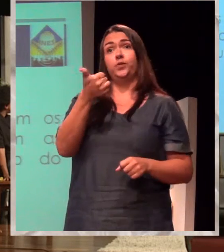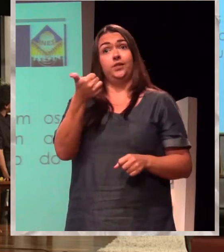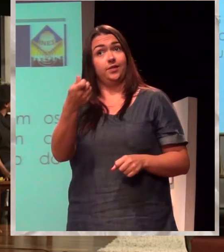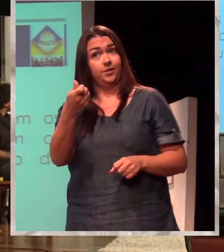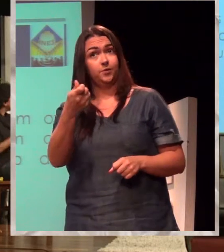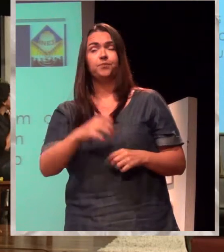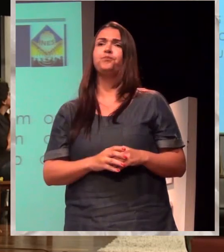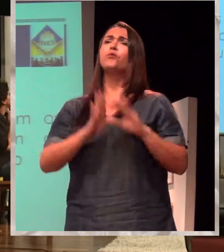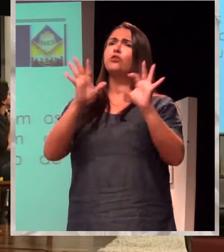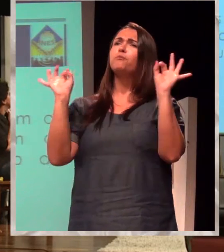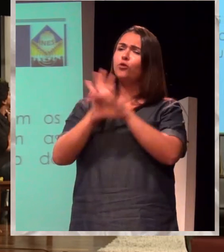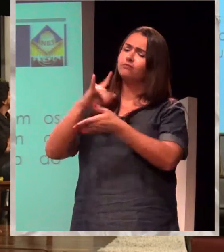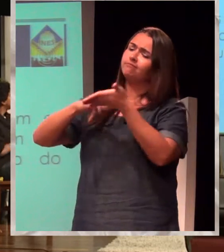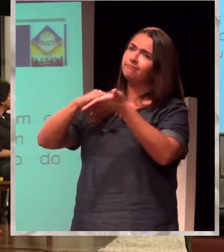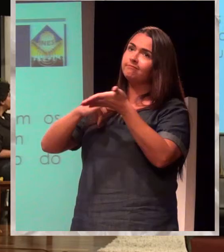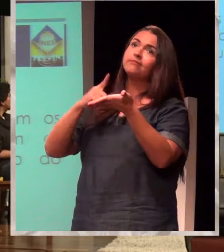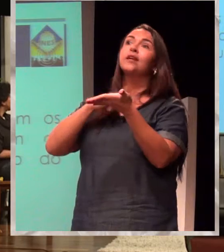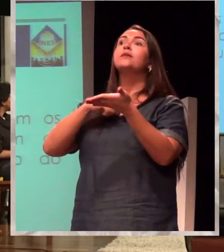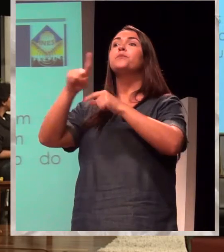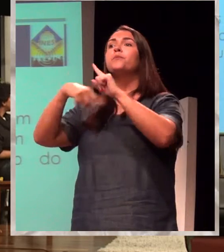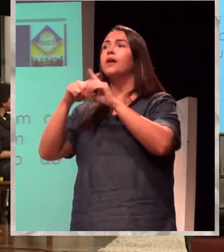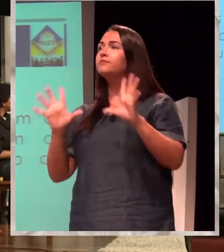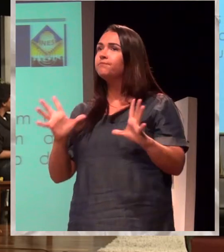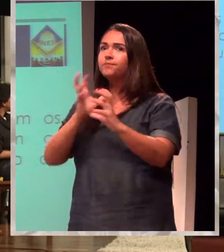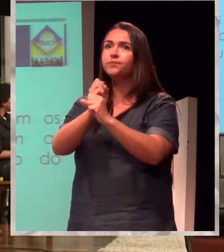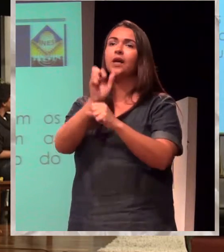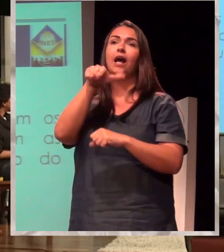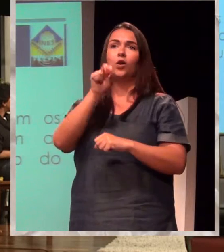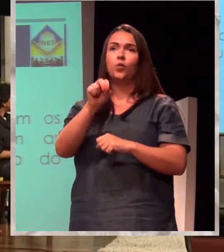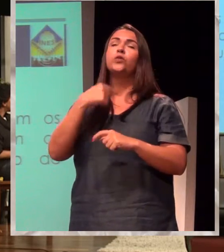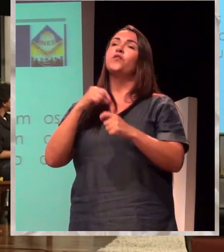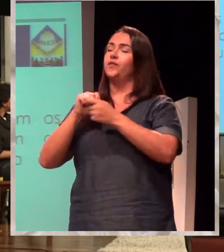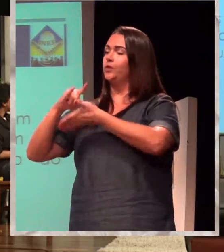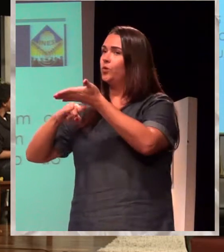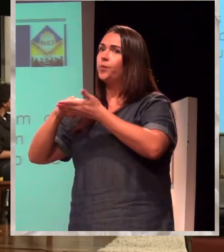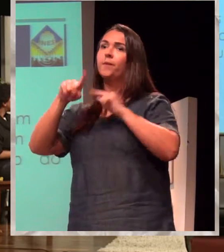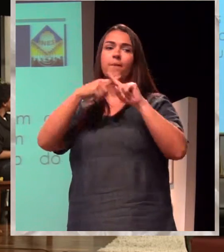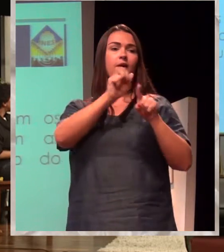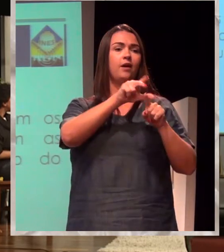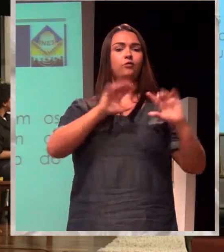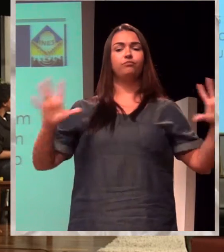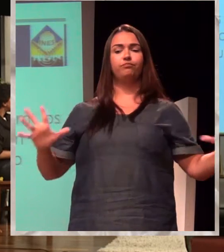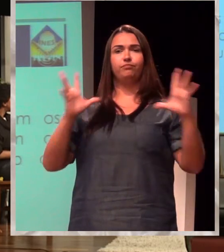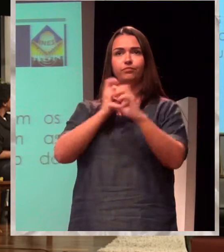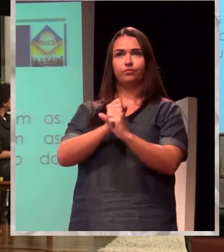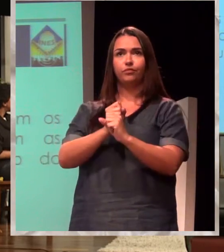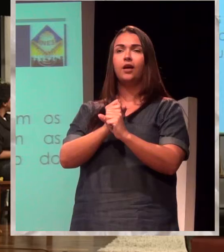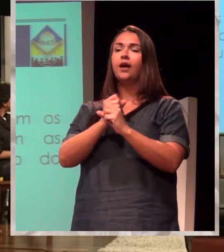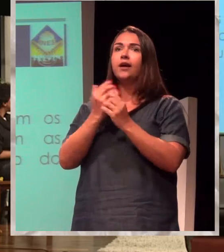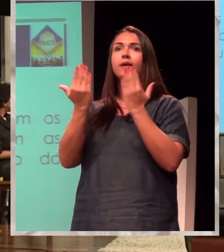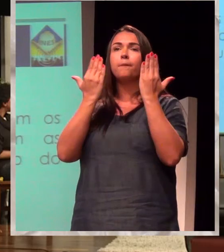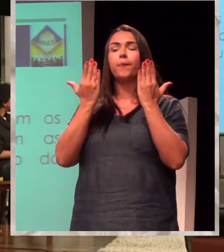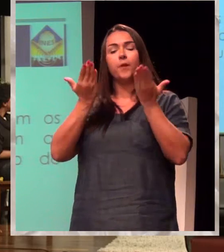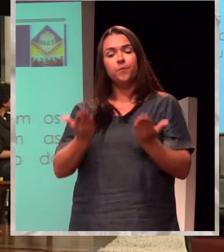Então, a partir desses documentos e dos dizeres dos alunos, eu iria entrecruzar, né, todos os ditos sobre